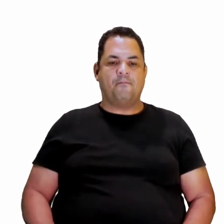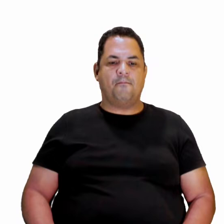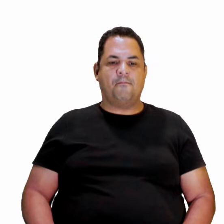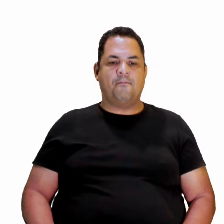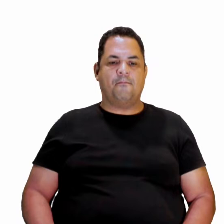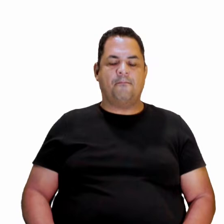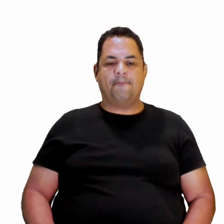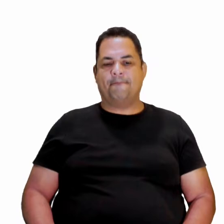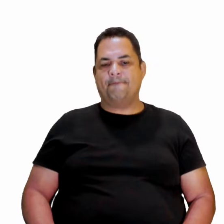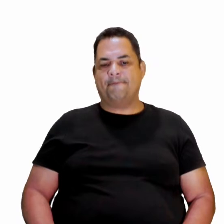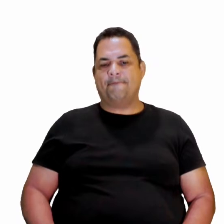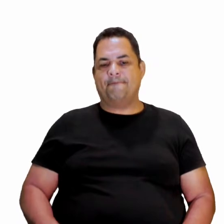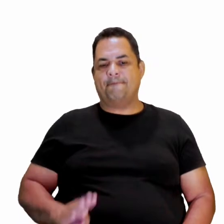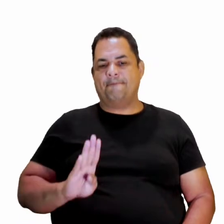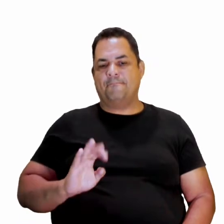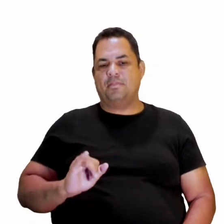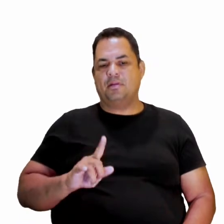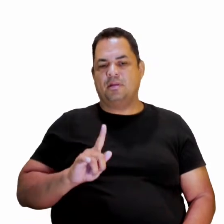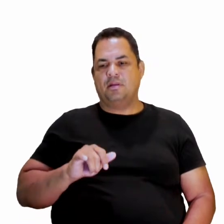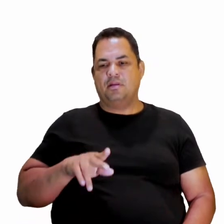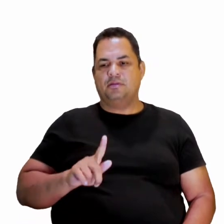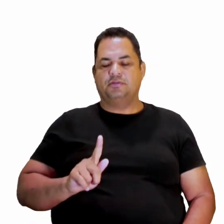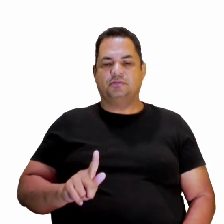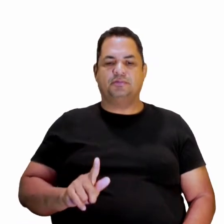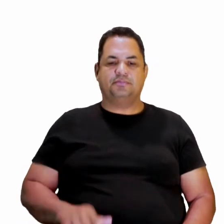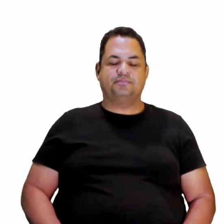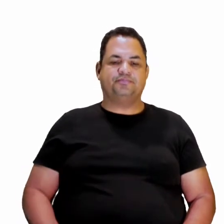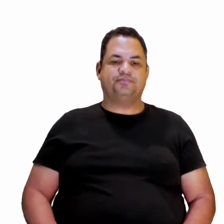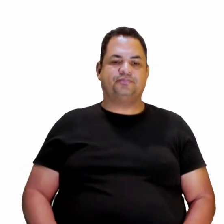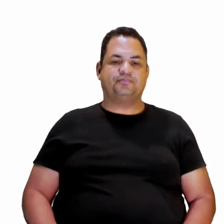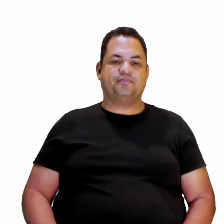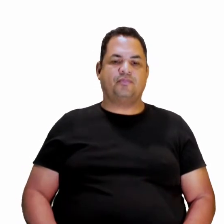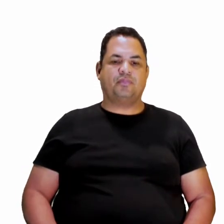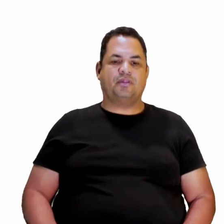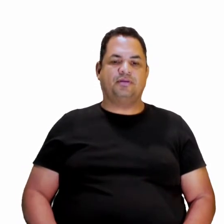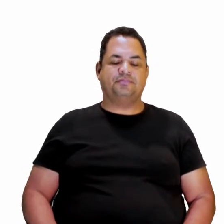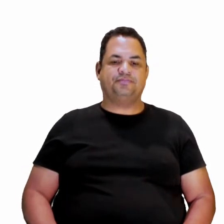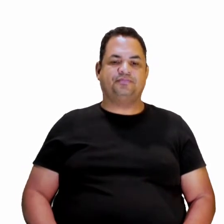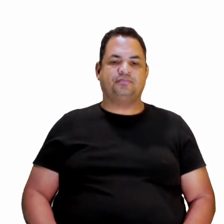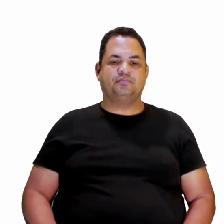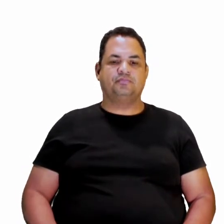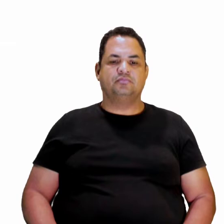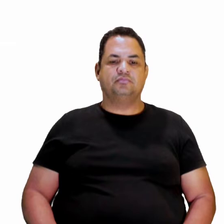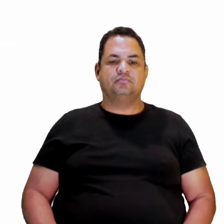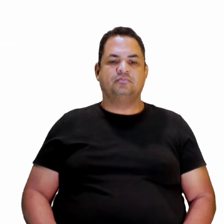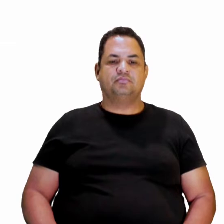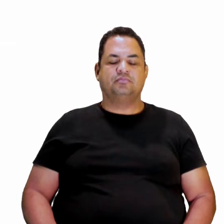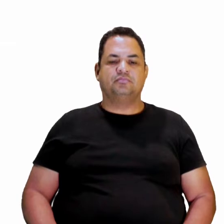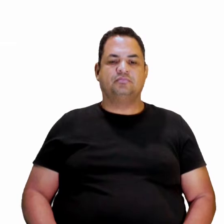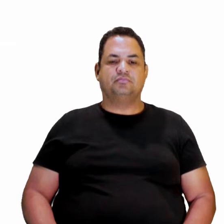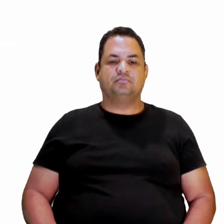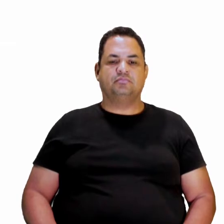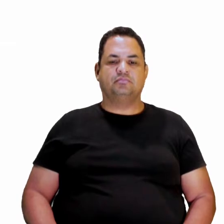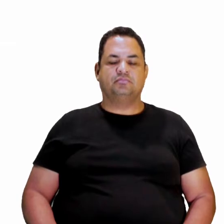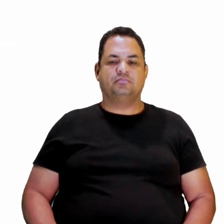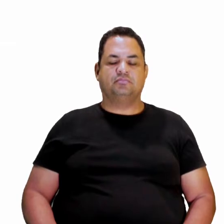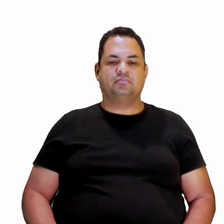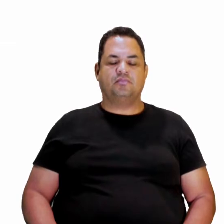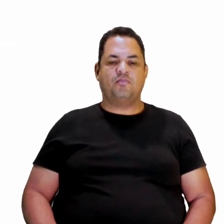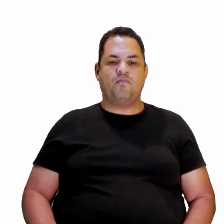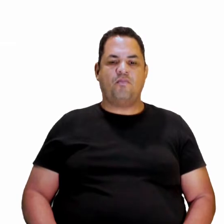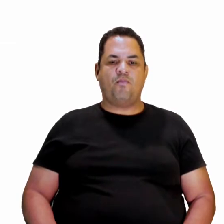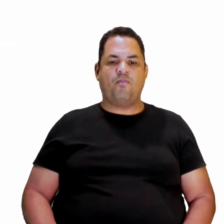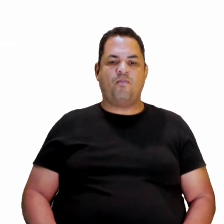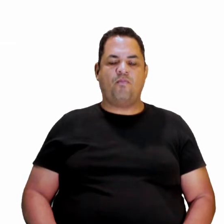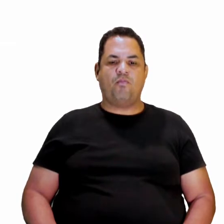ficar being, né? Ser, sendo. O que mais? Estar, estando, né? Porque tem tradução de